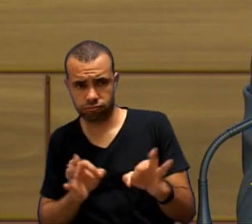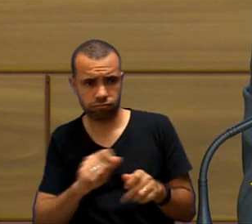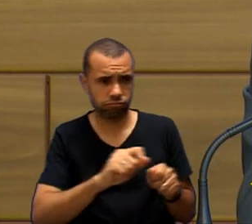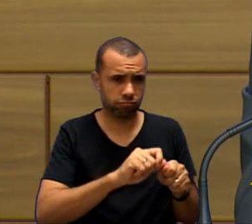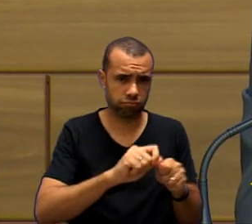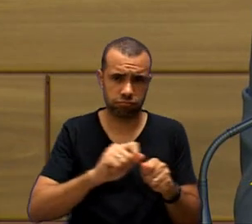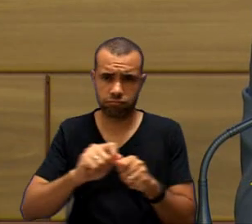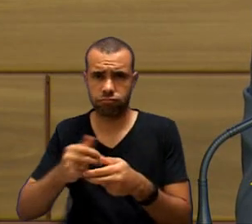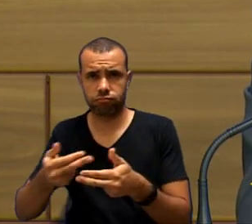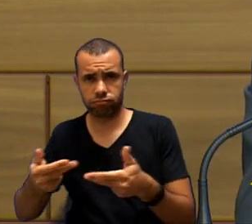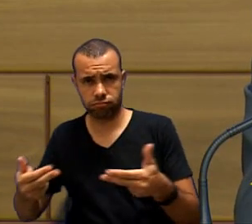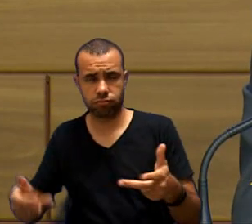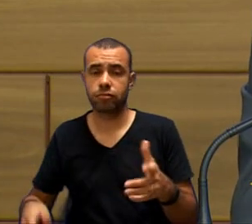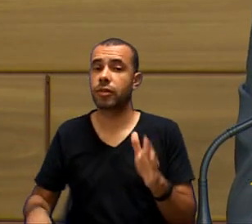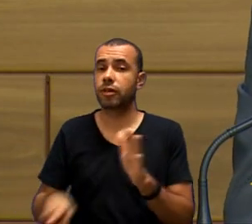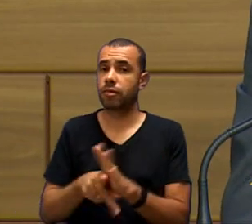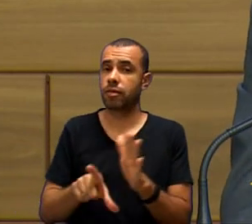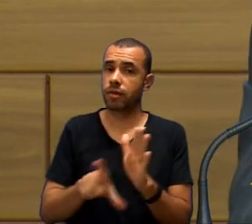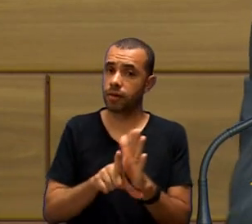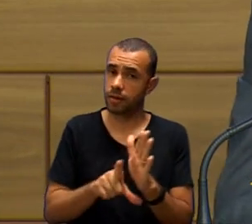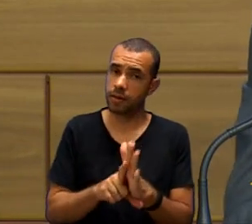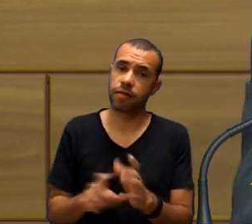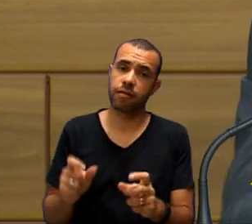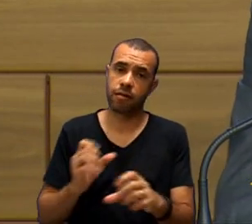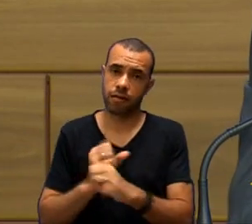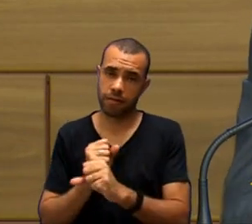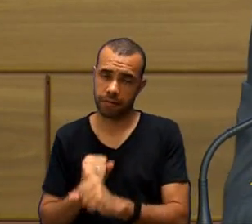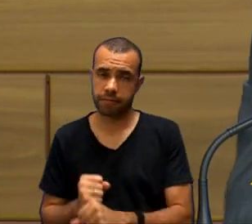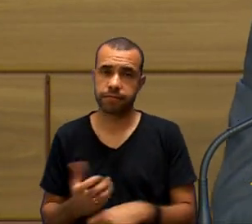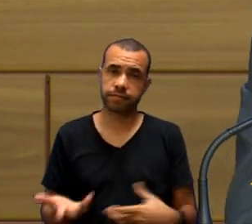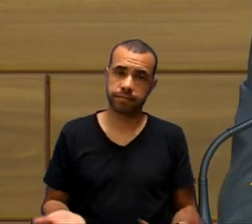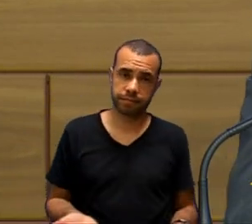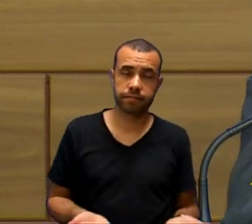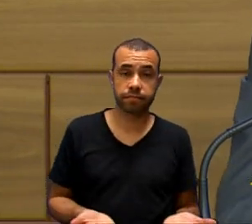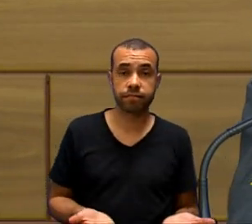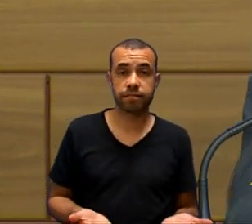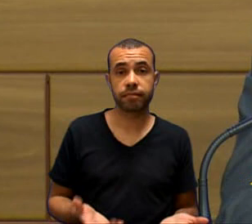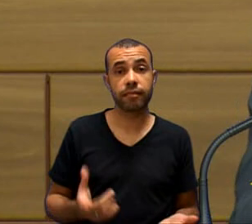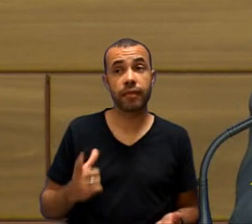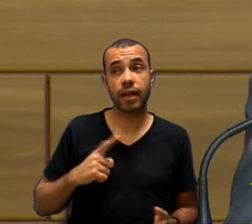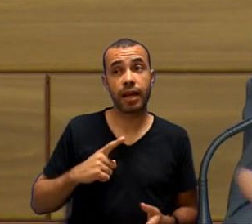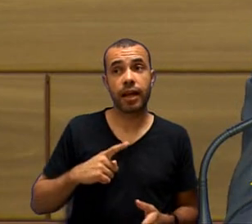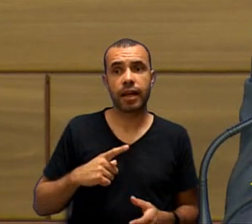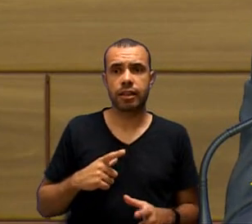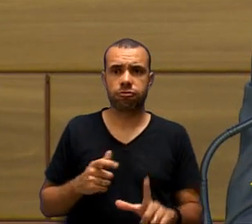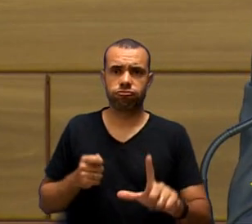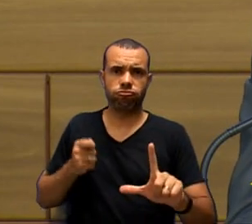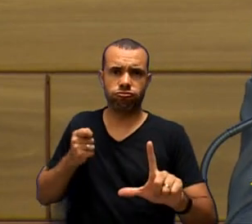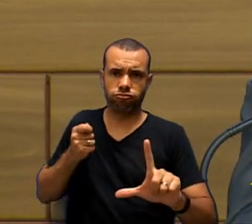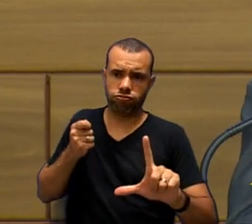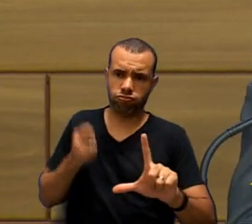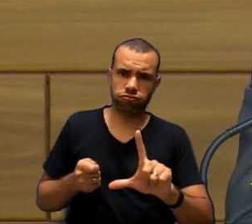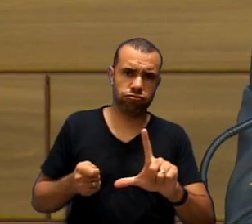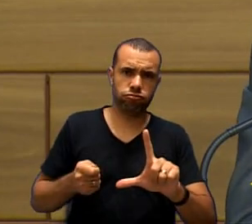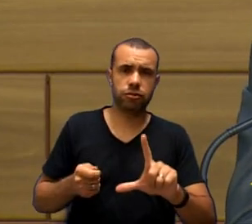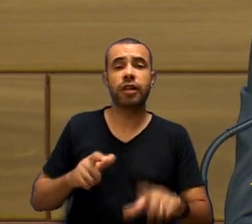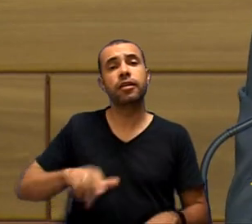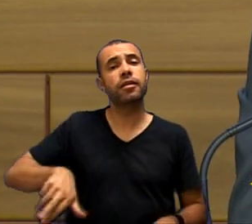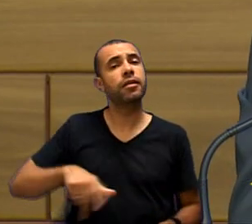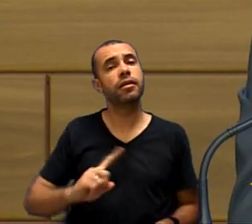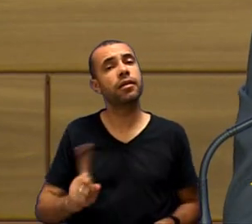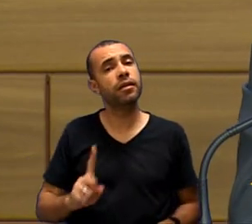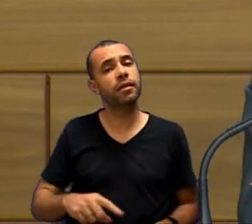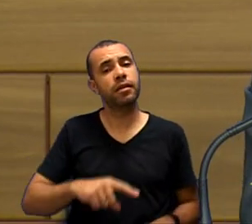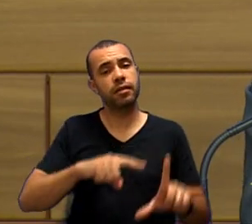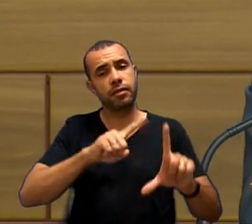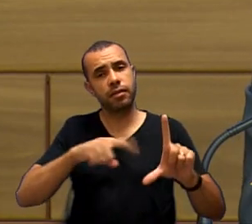a execução orçamentária. E isso é uma volátil em algumas questões. É claro que nós temos